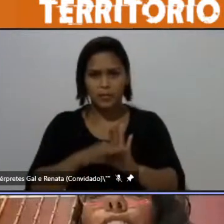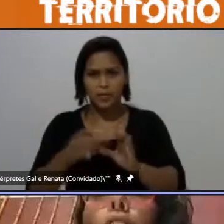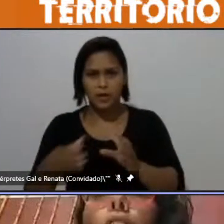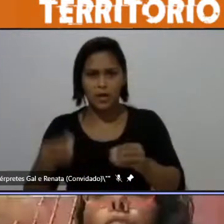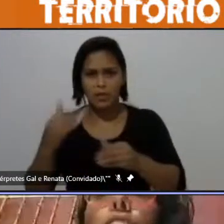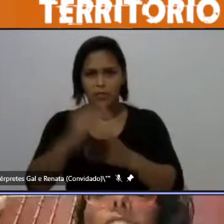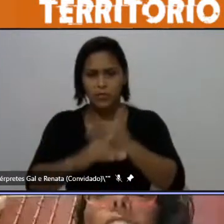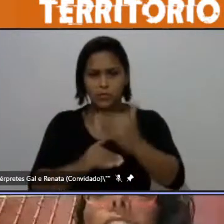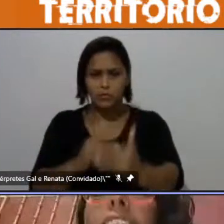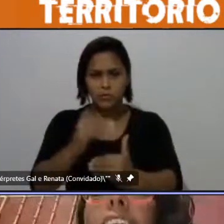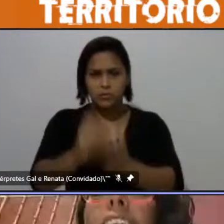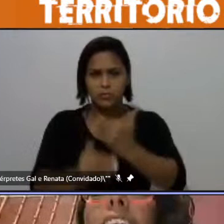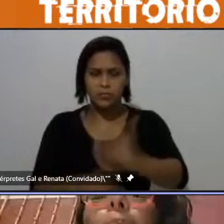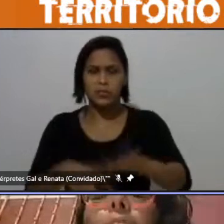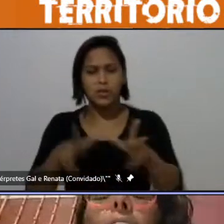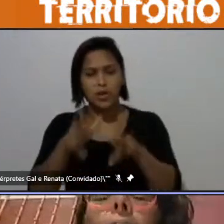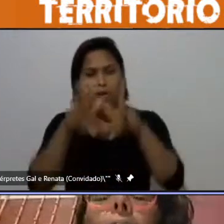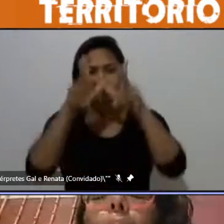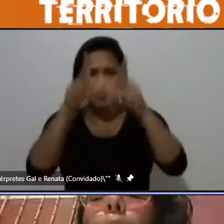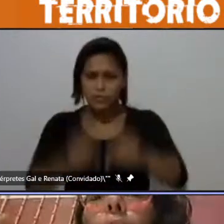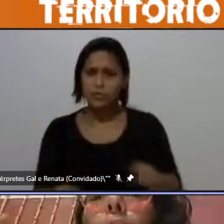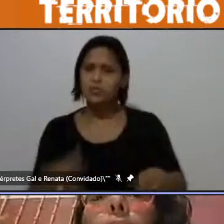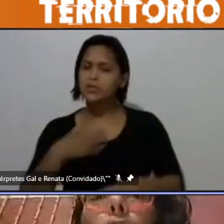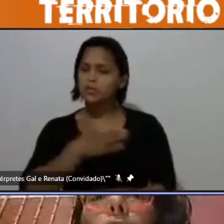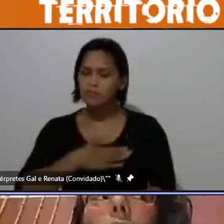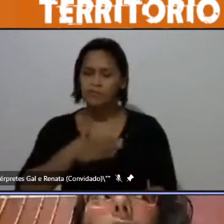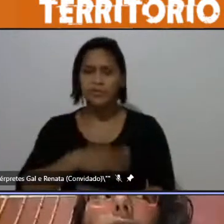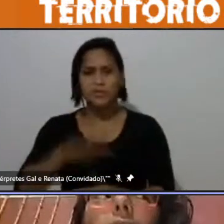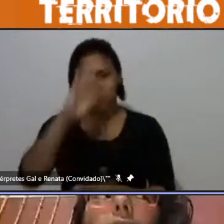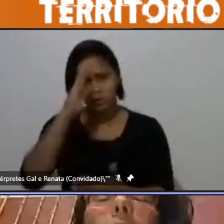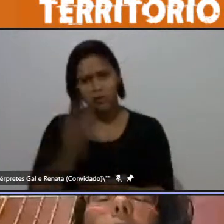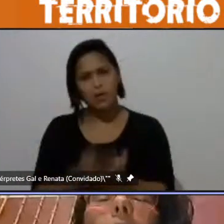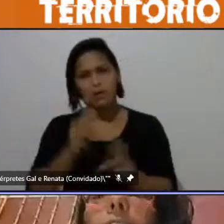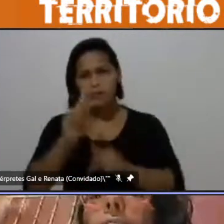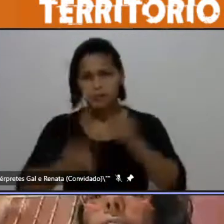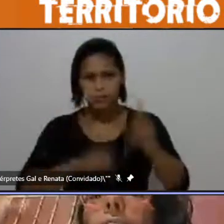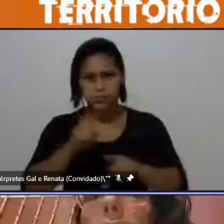gostaria que a gente, né, com a força aí, né, da população